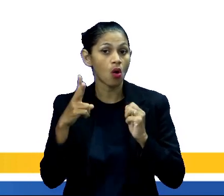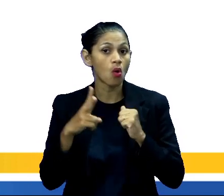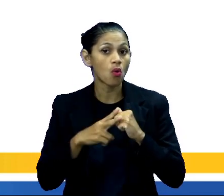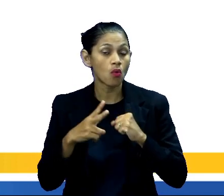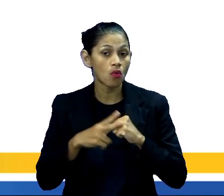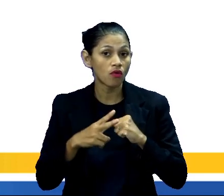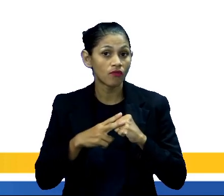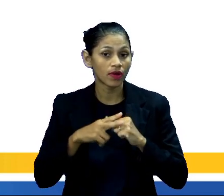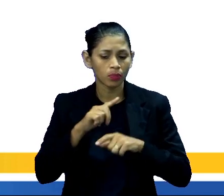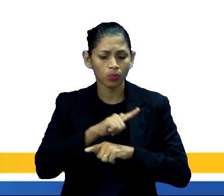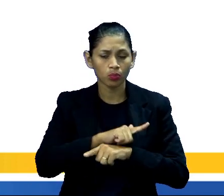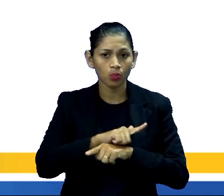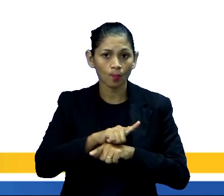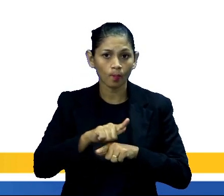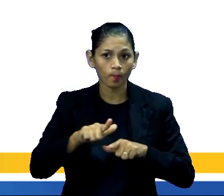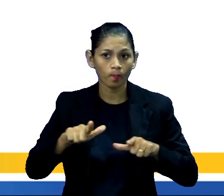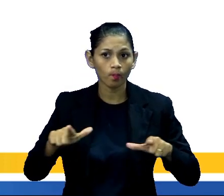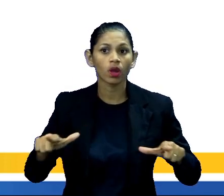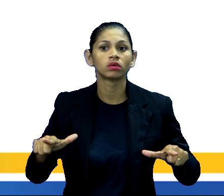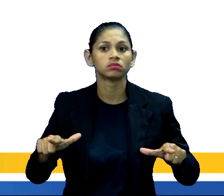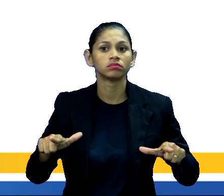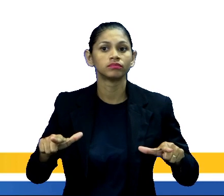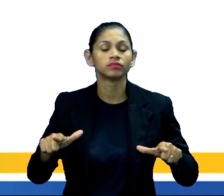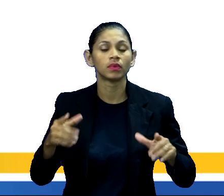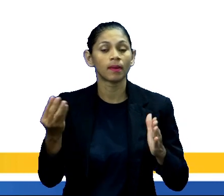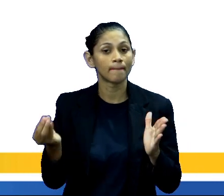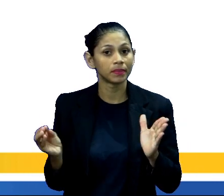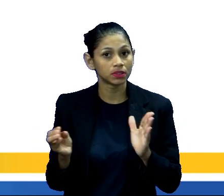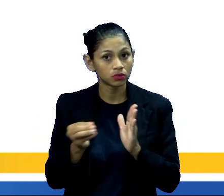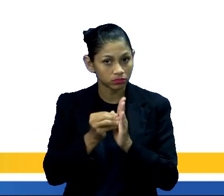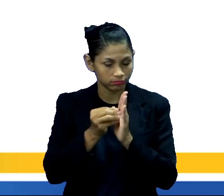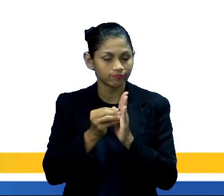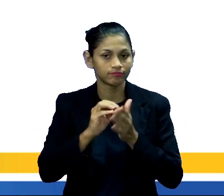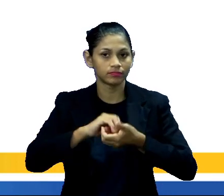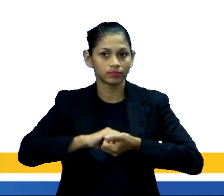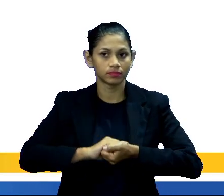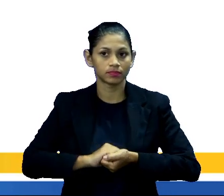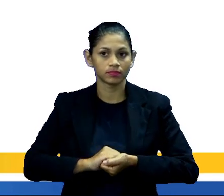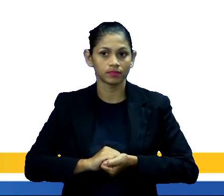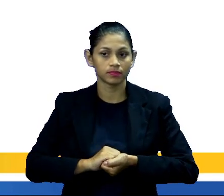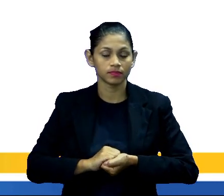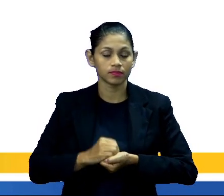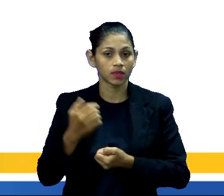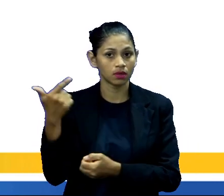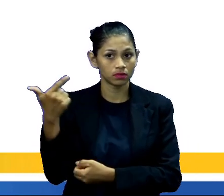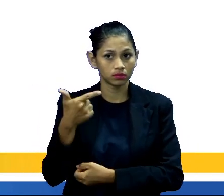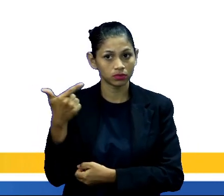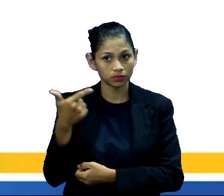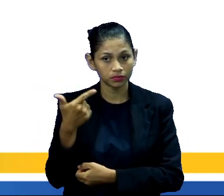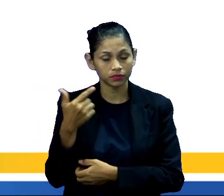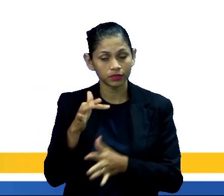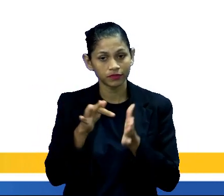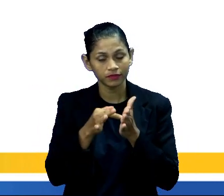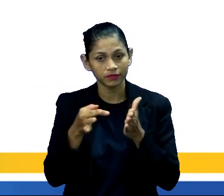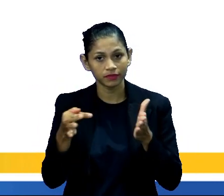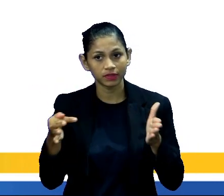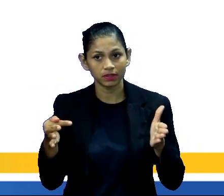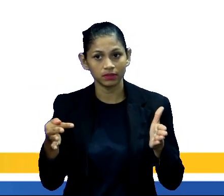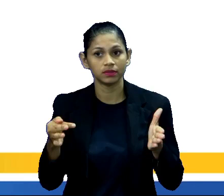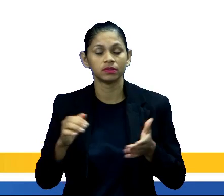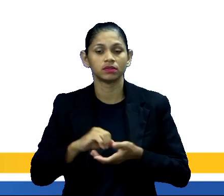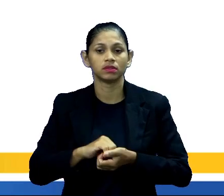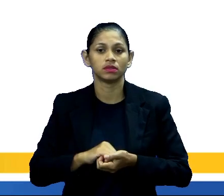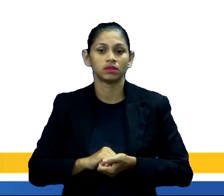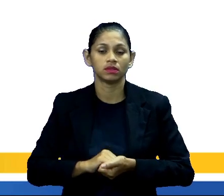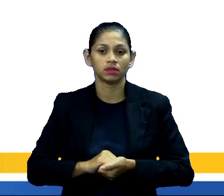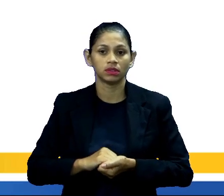forma afirmativa ali no meio da frase para completar ela, ok? Na segunda frase nós temos ela,